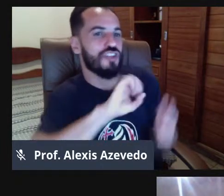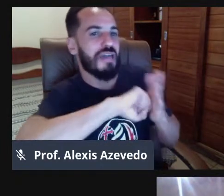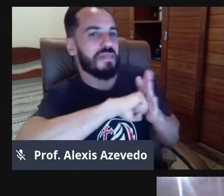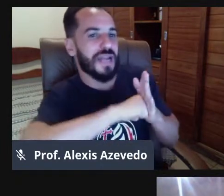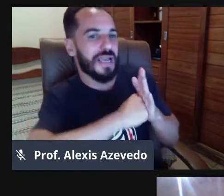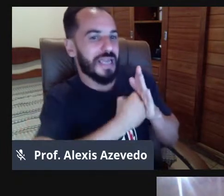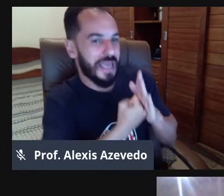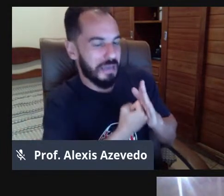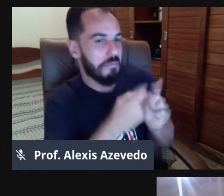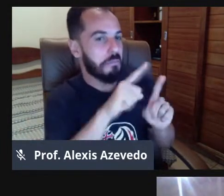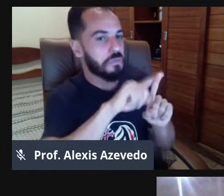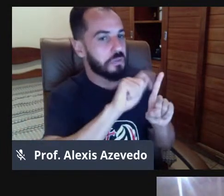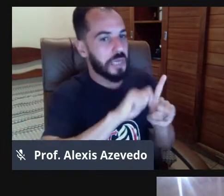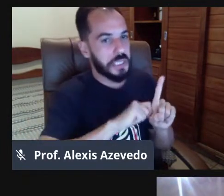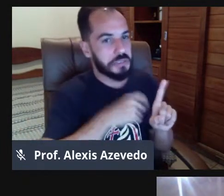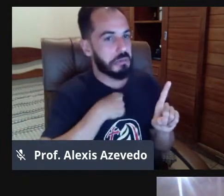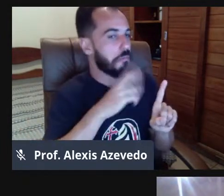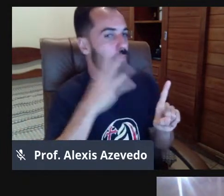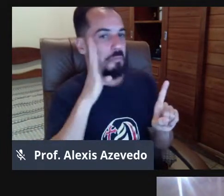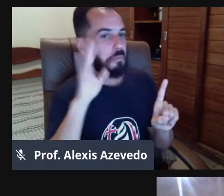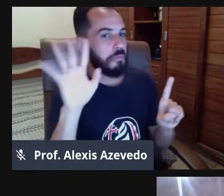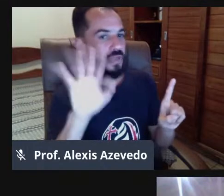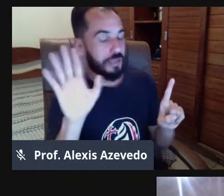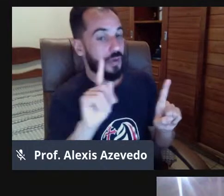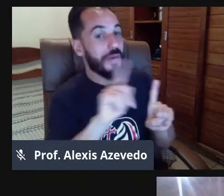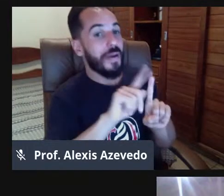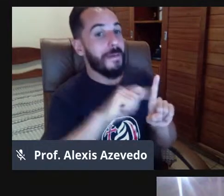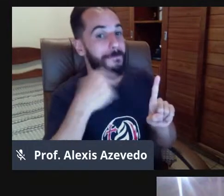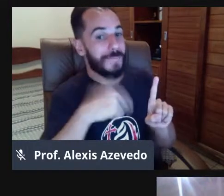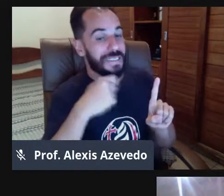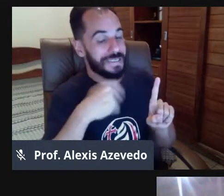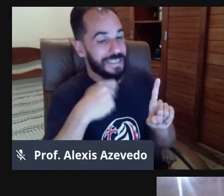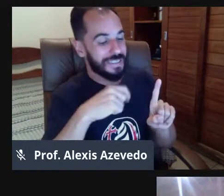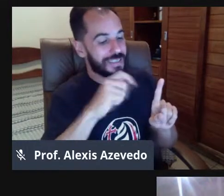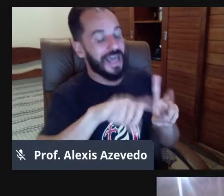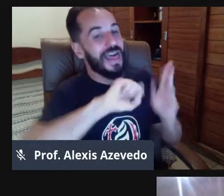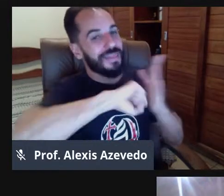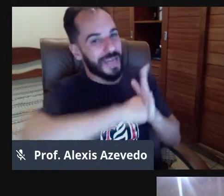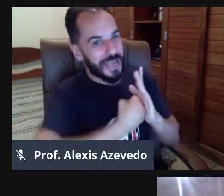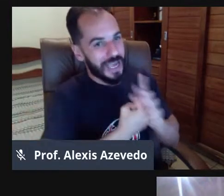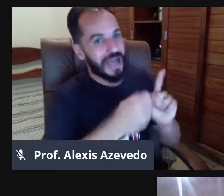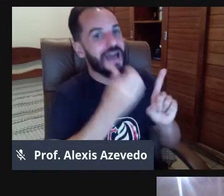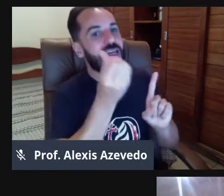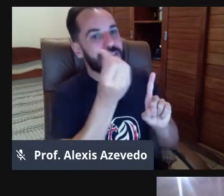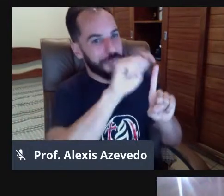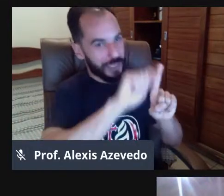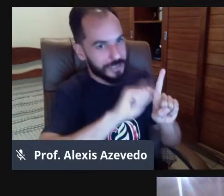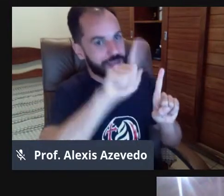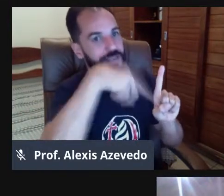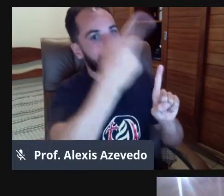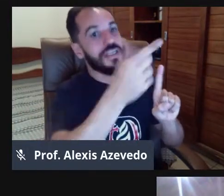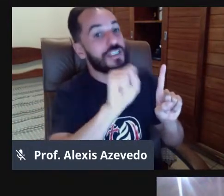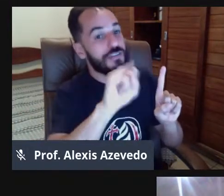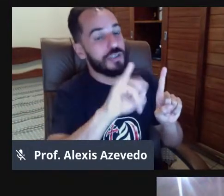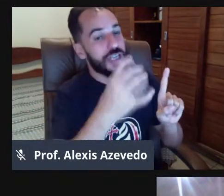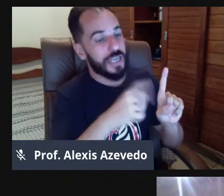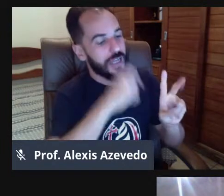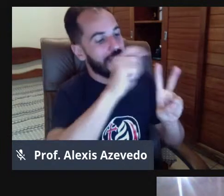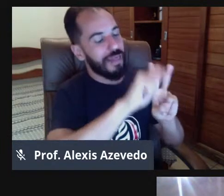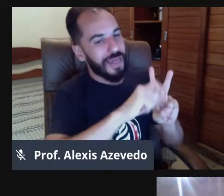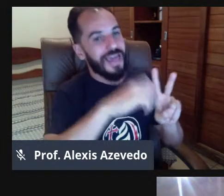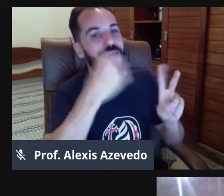porque eu achava que era automático, né? Alguma coisa assim, na dúvida, telefone, pergunte para o coordenador de